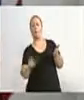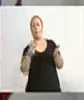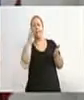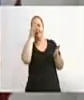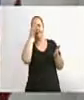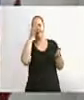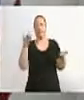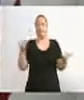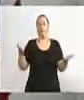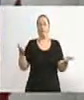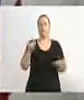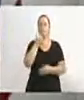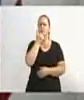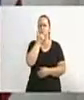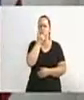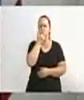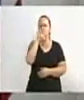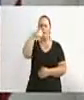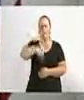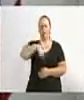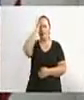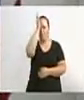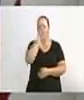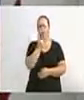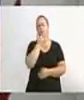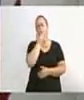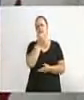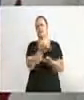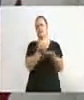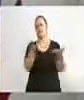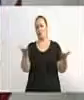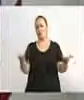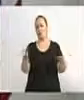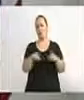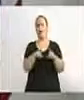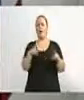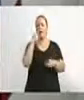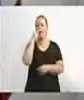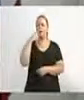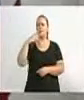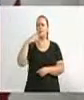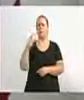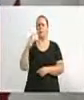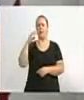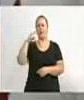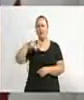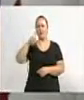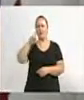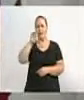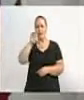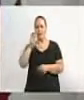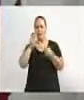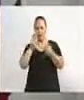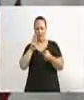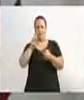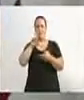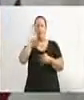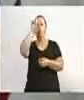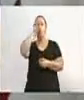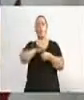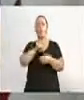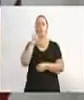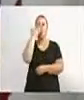me perdoe as senhoras que estão nos assistindo, é o dono do prostíbulo. A hora que a polícia dá a batida, é